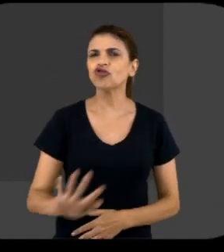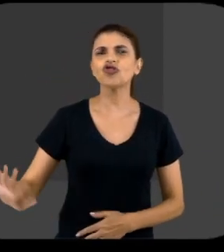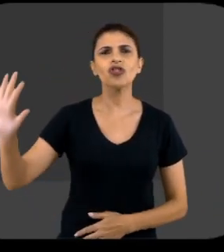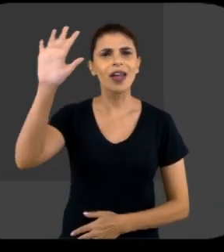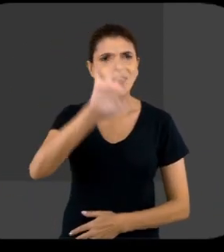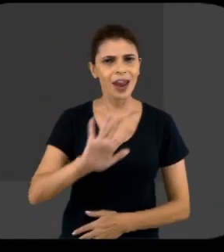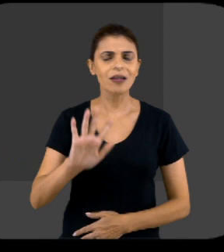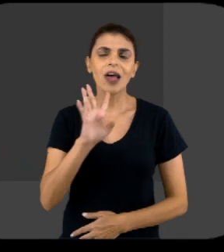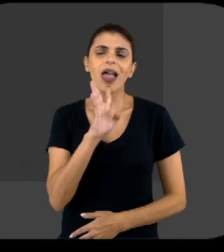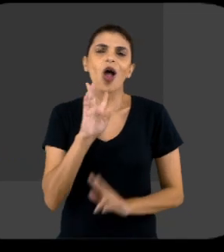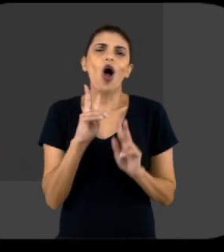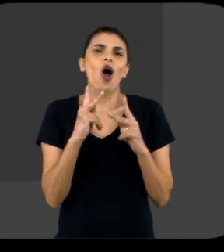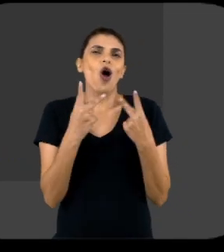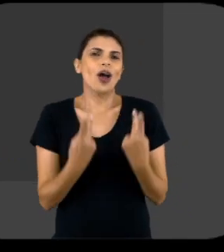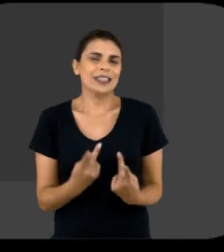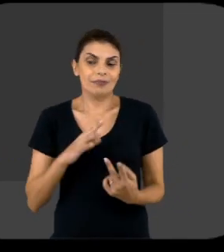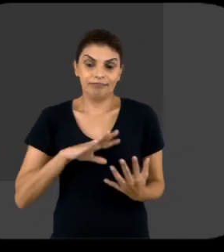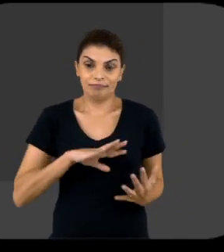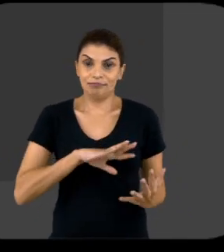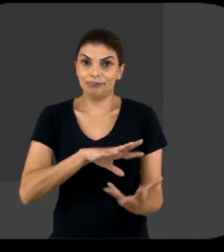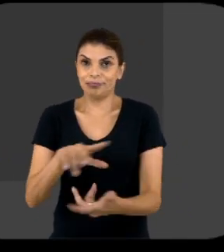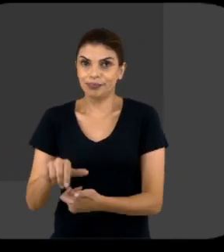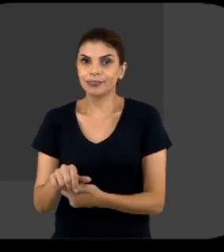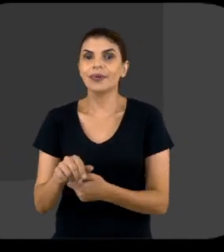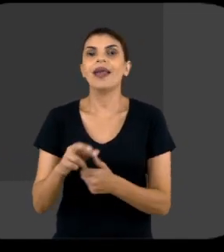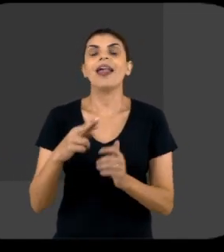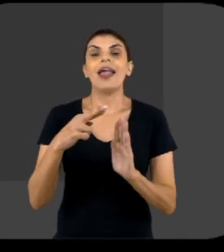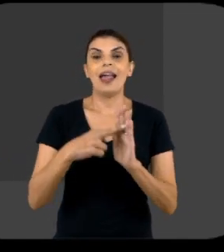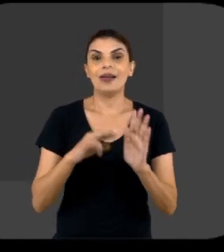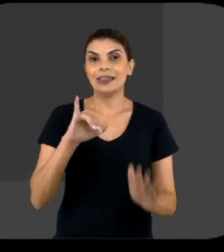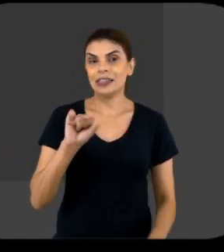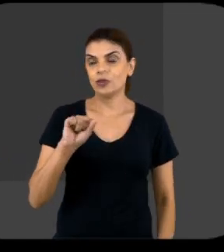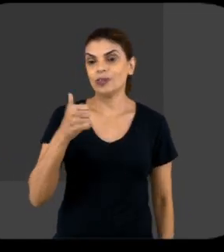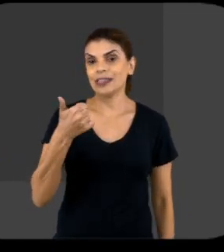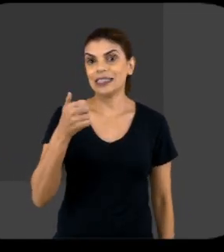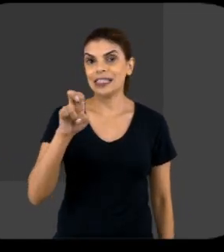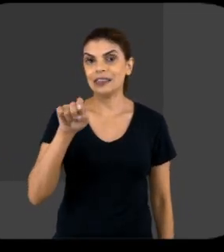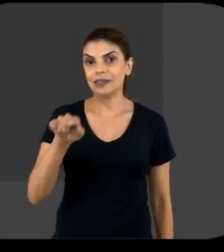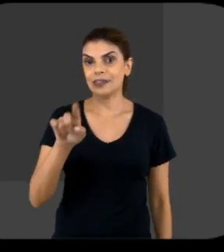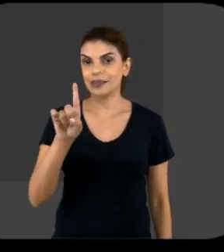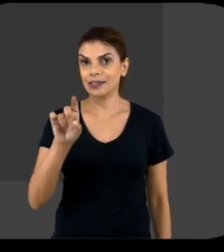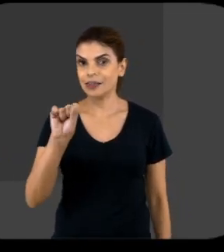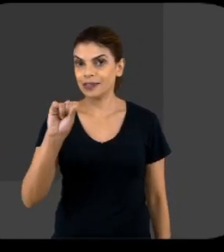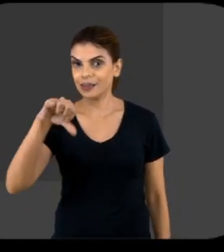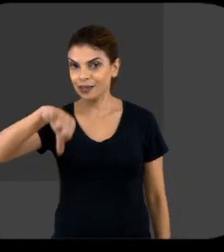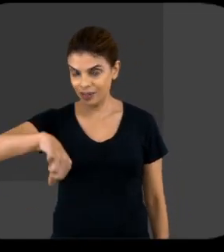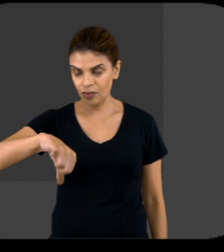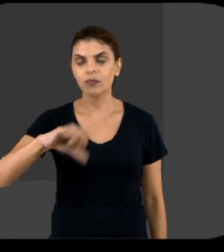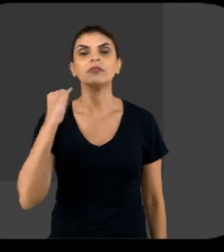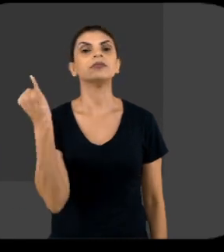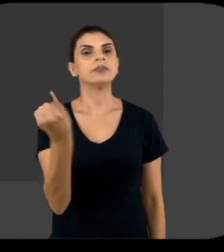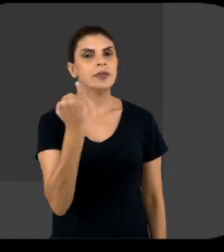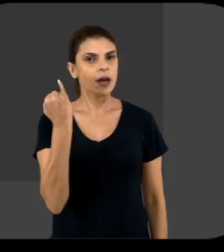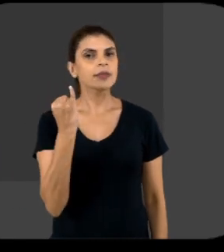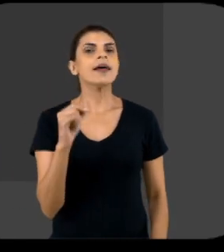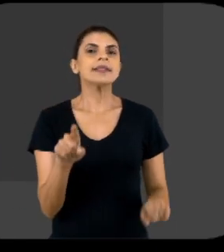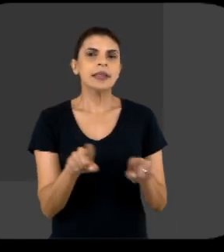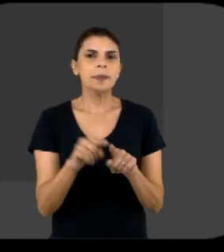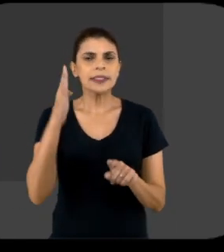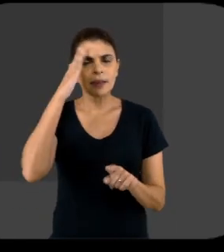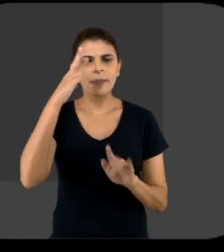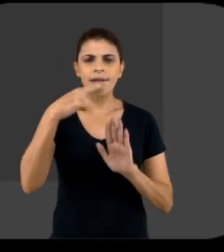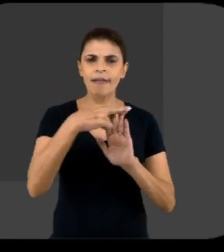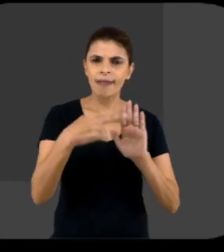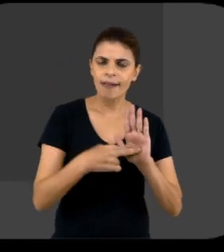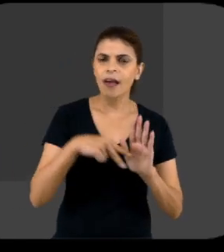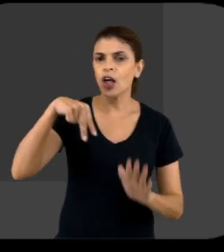uma maneira reconhecida mundialmente, é a norma ISO 15189. É importante lembrar que